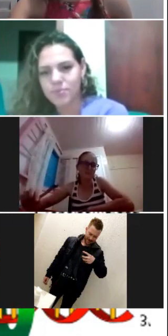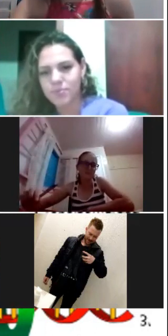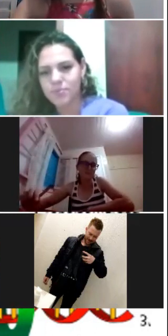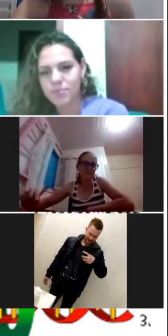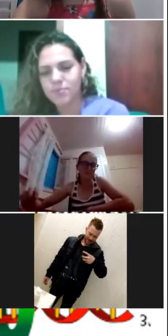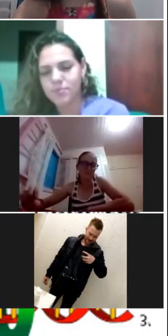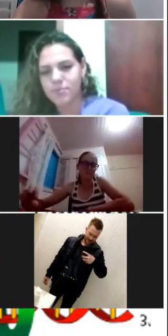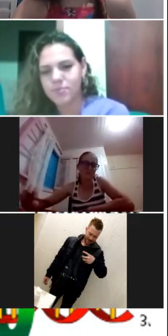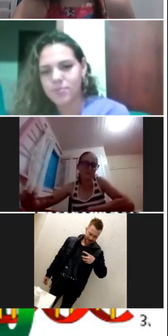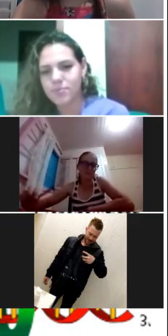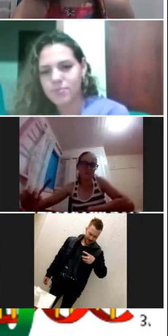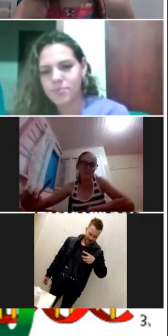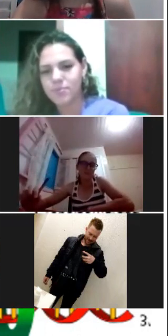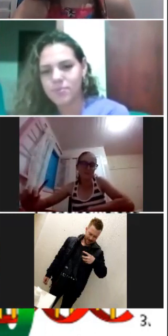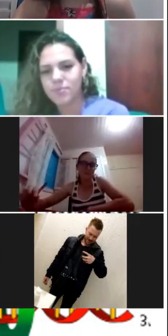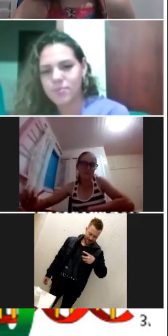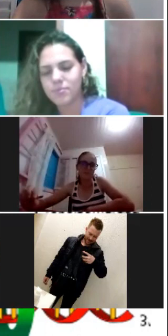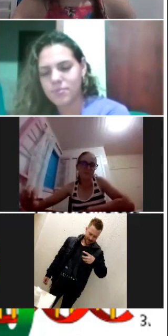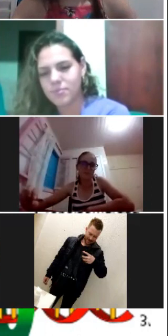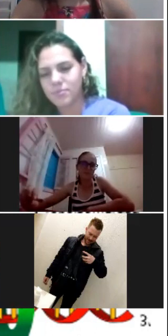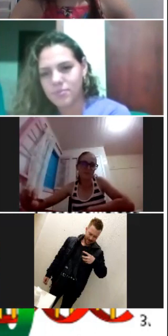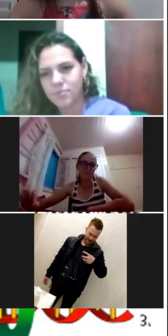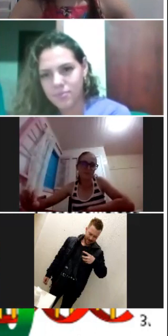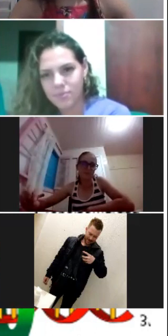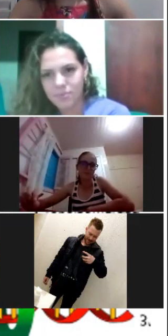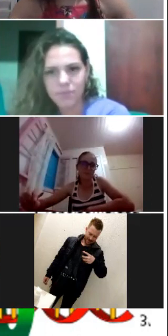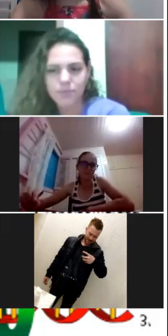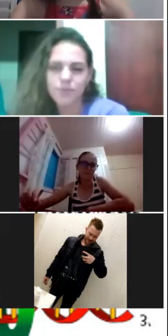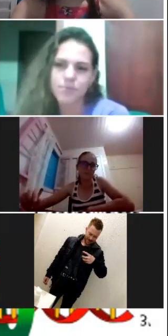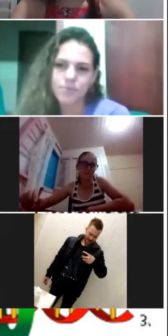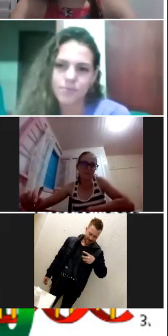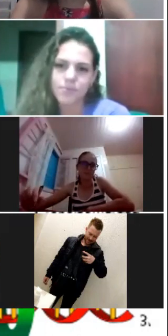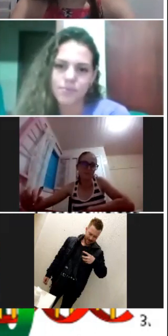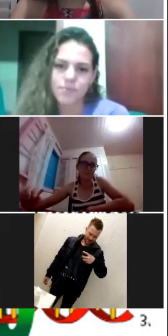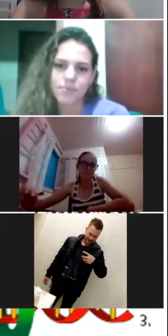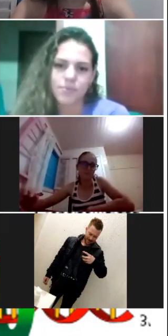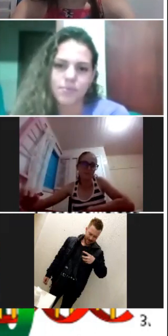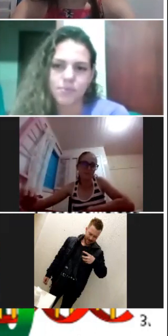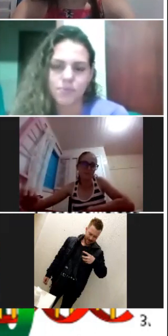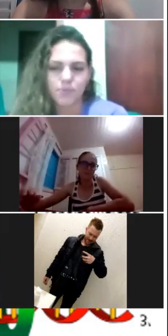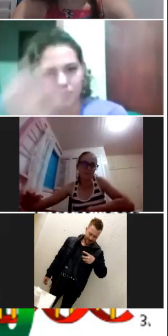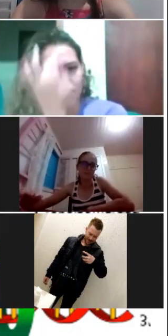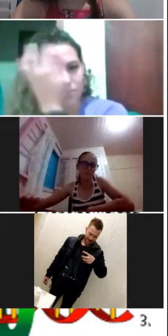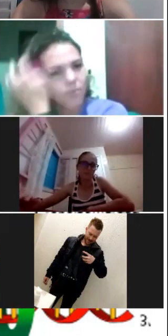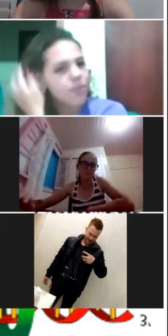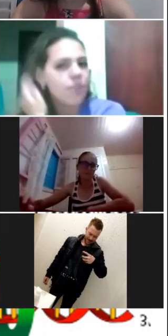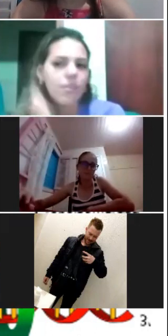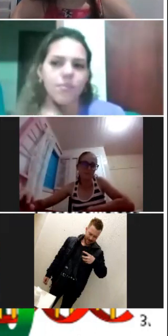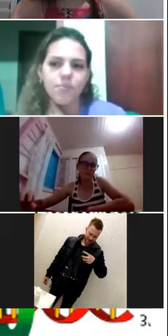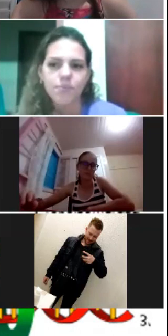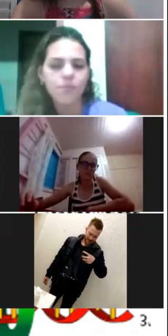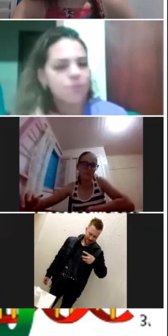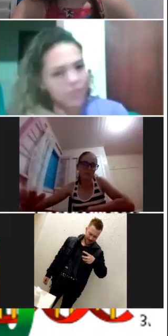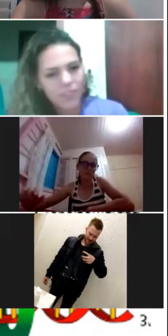ficar ligados com o pedaço de DNA. Então, a DNA ligase, ela vai formar essas ligações. Deu mais ou menos para